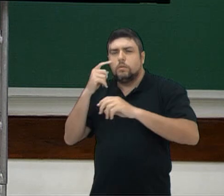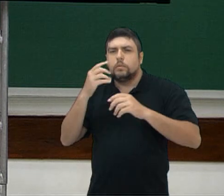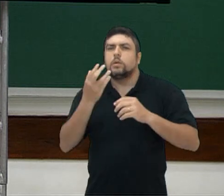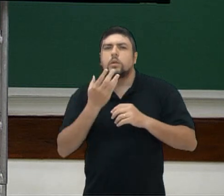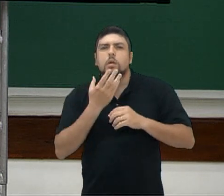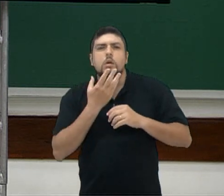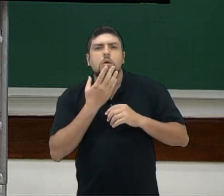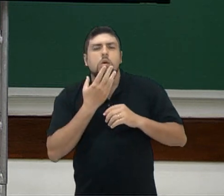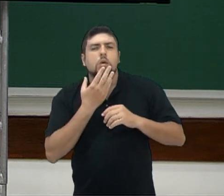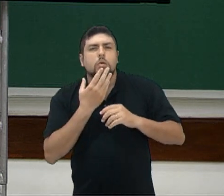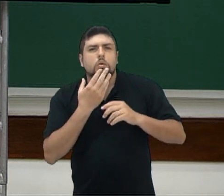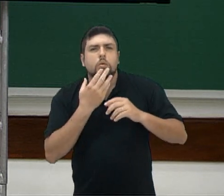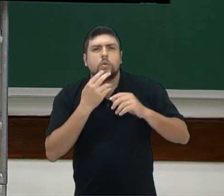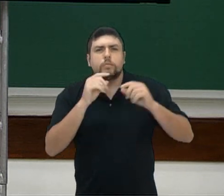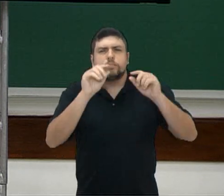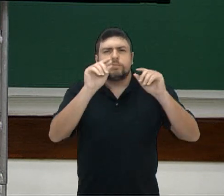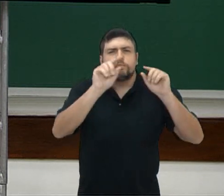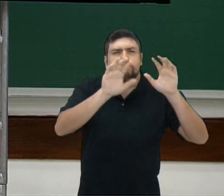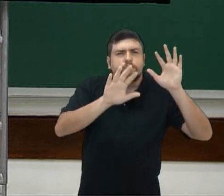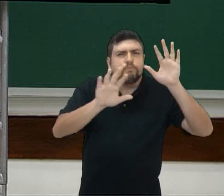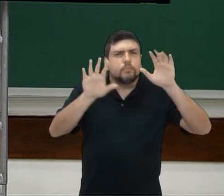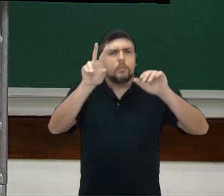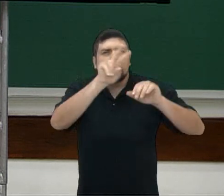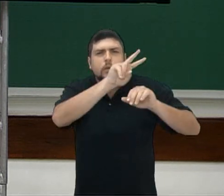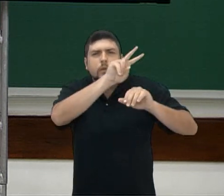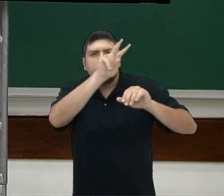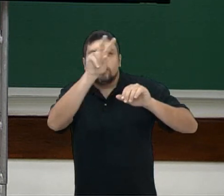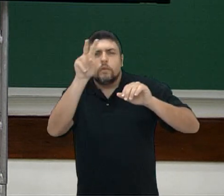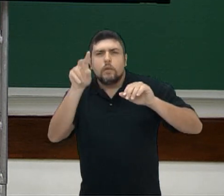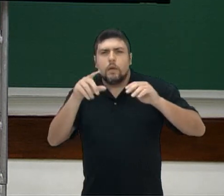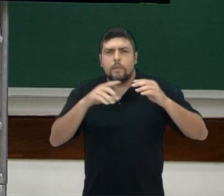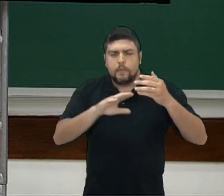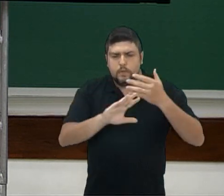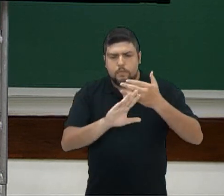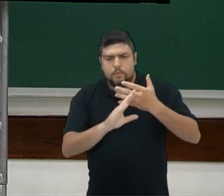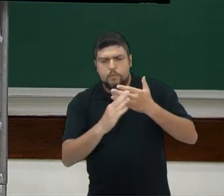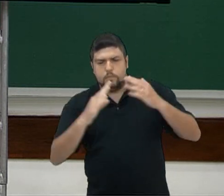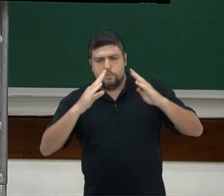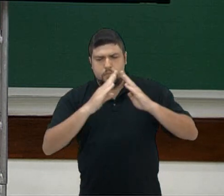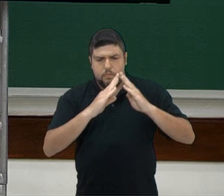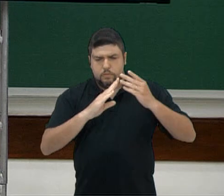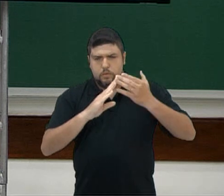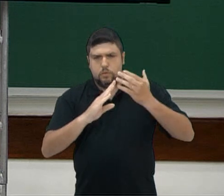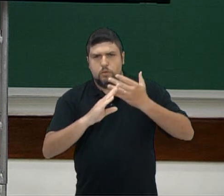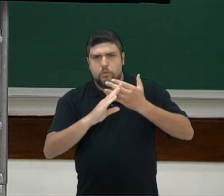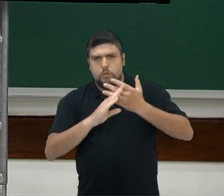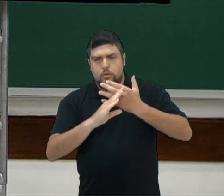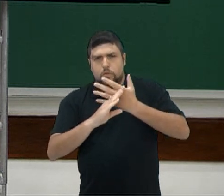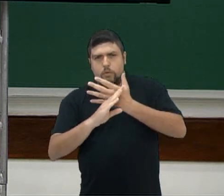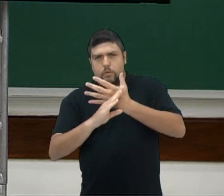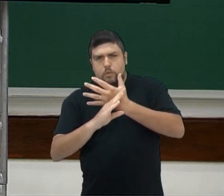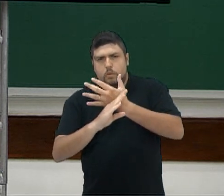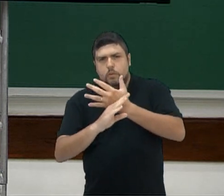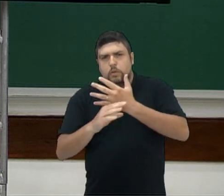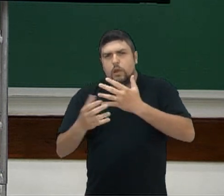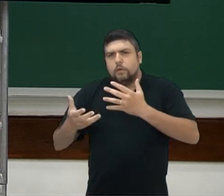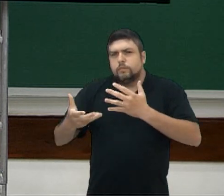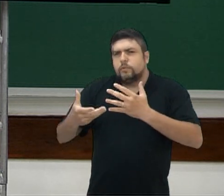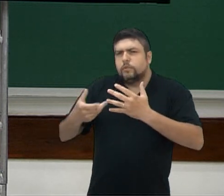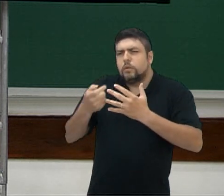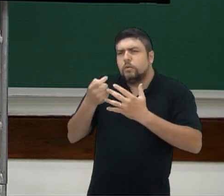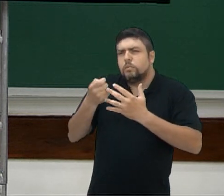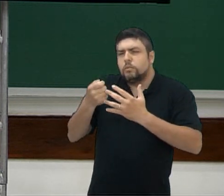acabam trabalhando ali numa composição onde tem a velocidade ligeiramente diferente. E dentro dessa estruturação, você consegue